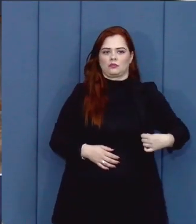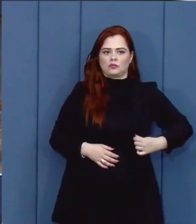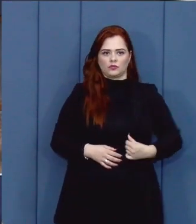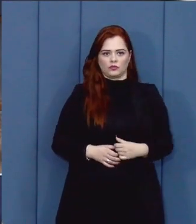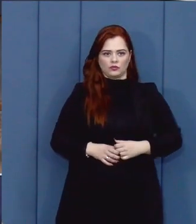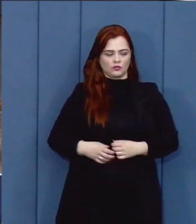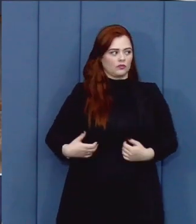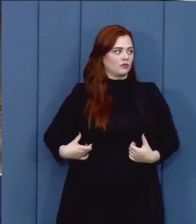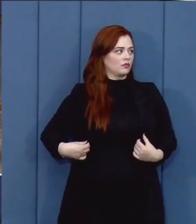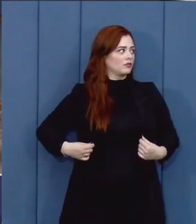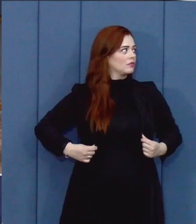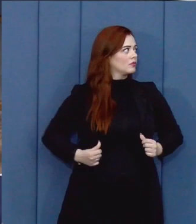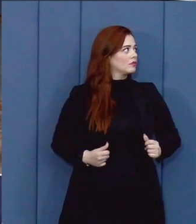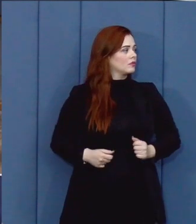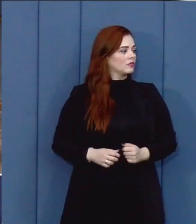Tá ótimo.